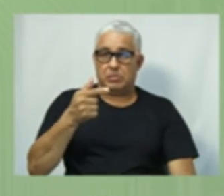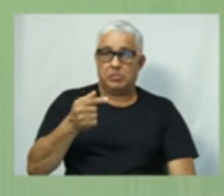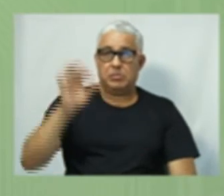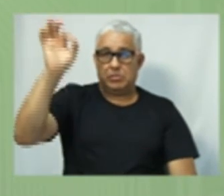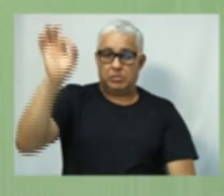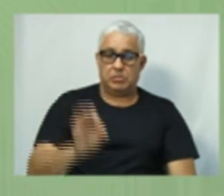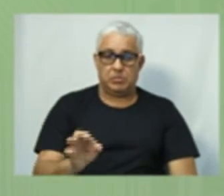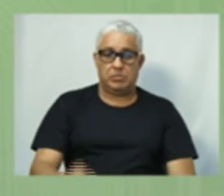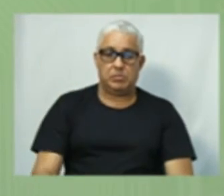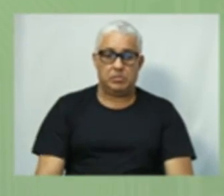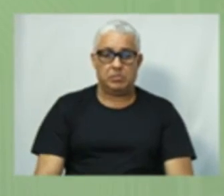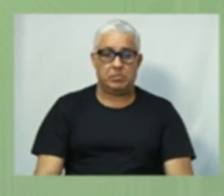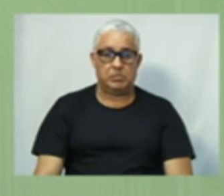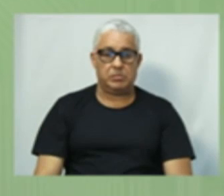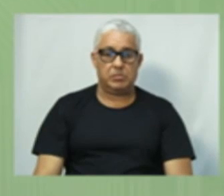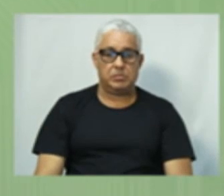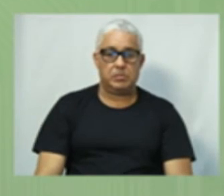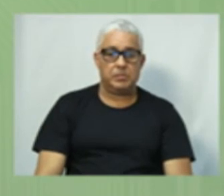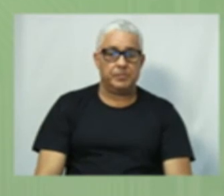compra.